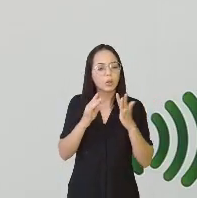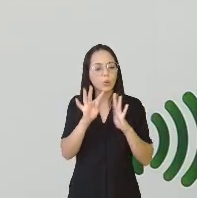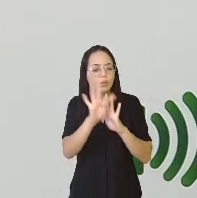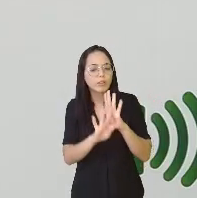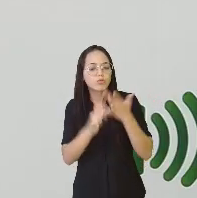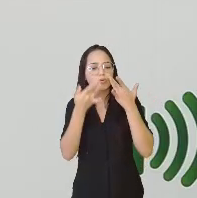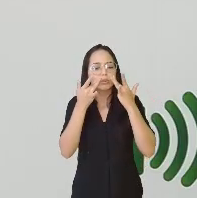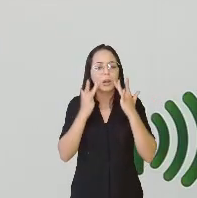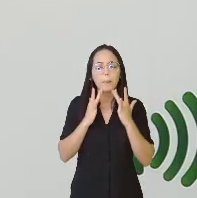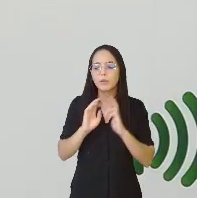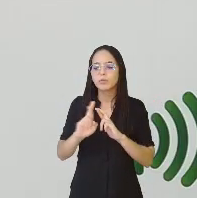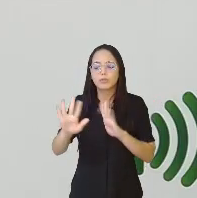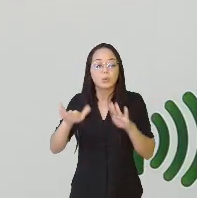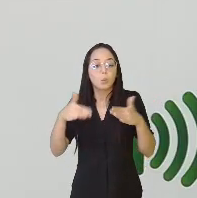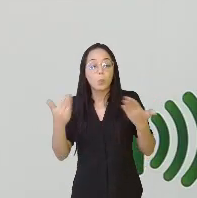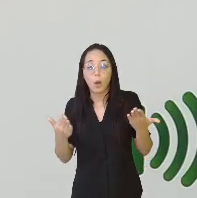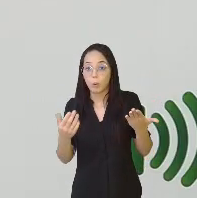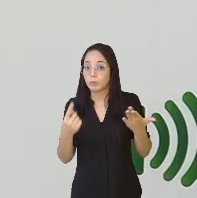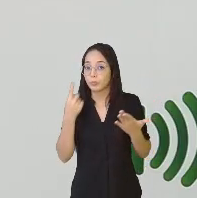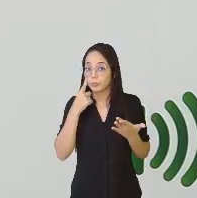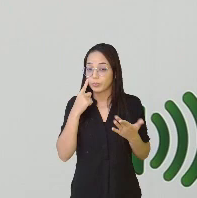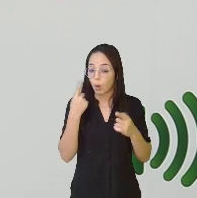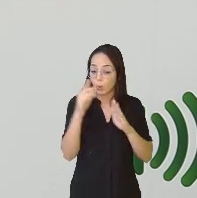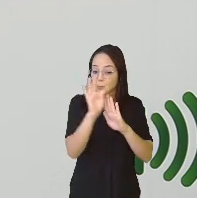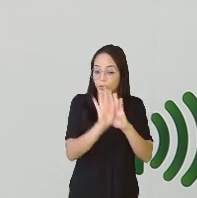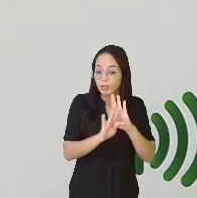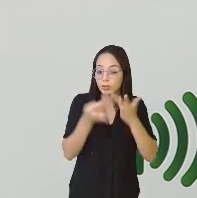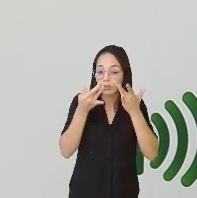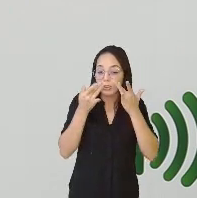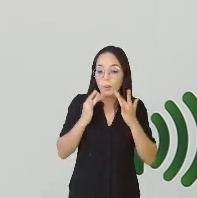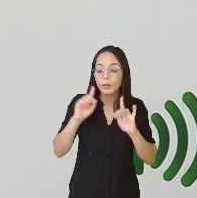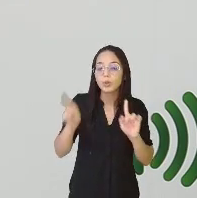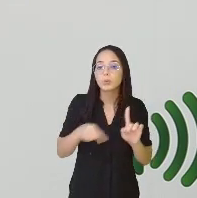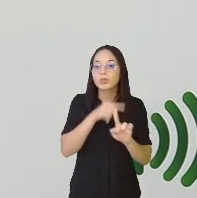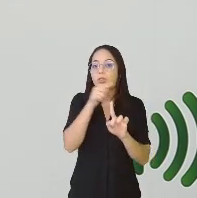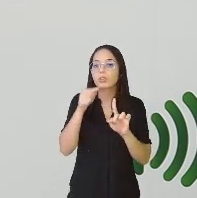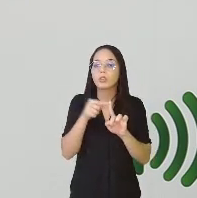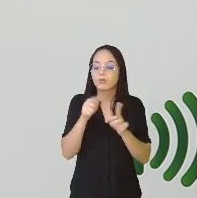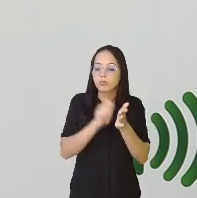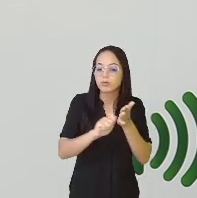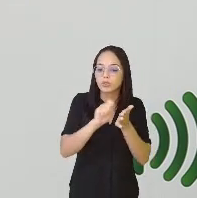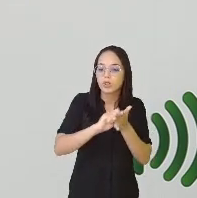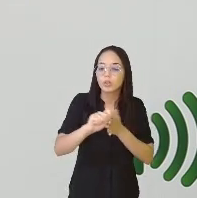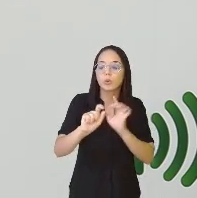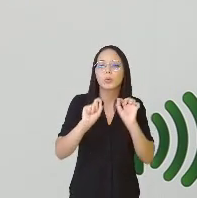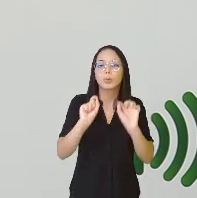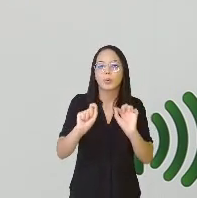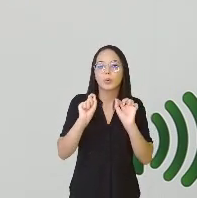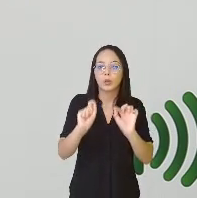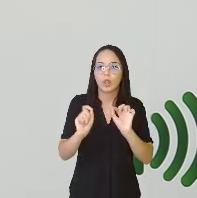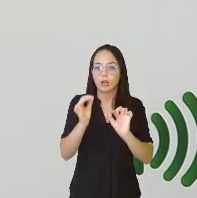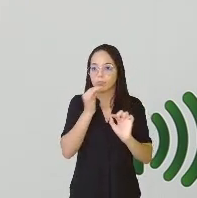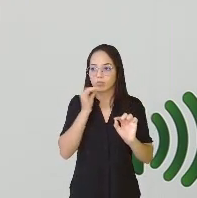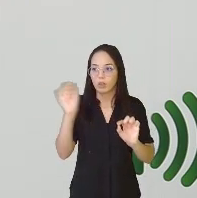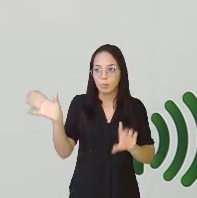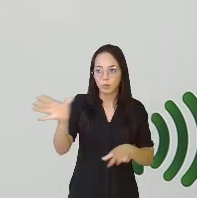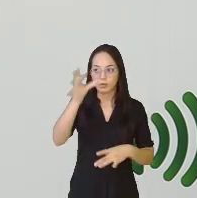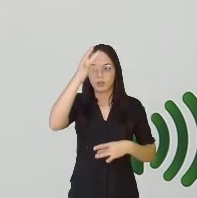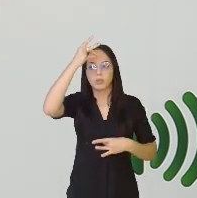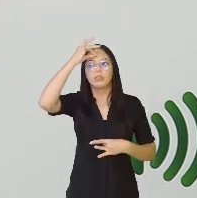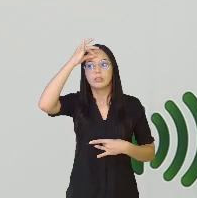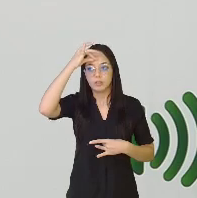é simplesmente essa, porque o texto dramático, o objetivo que ele foi escrito é para a